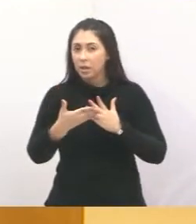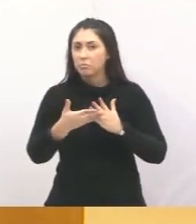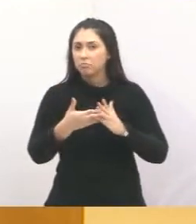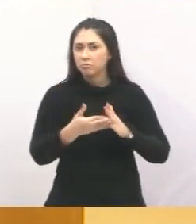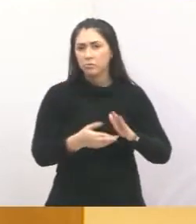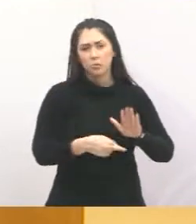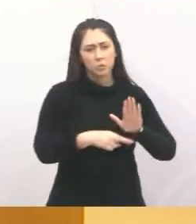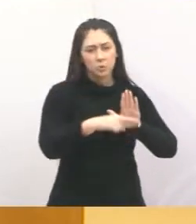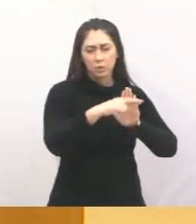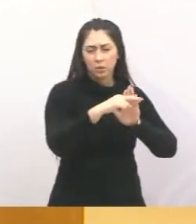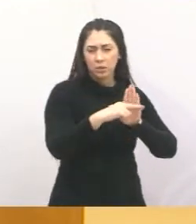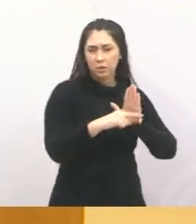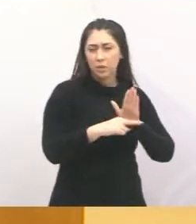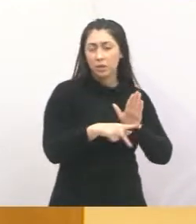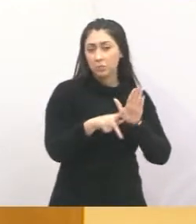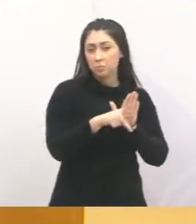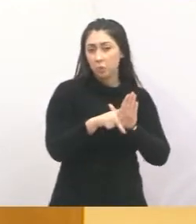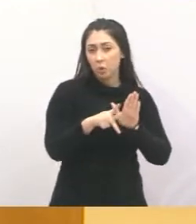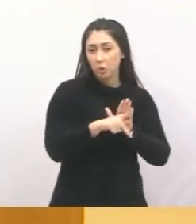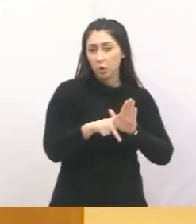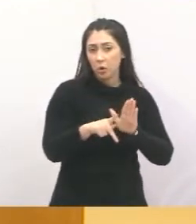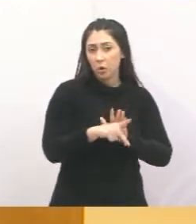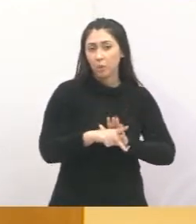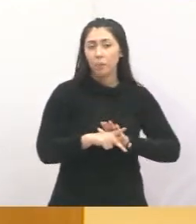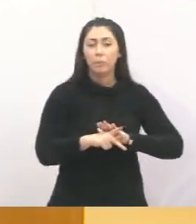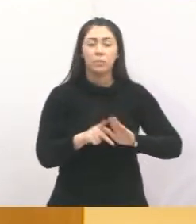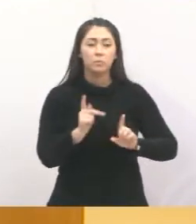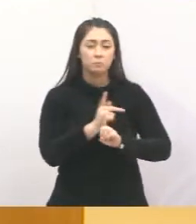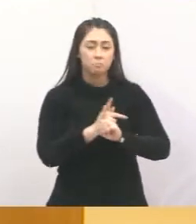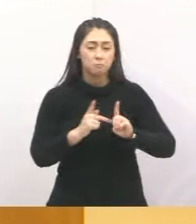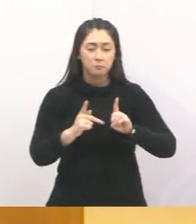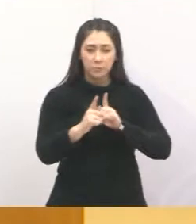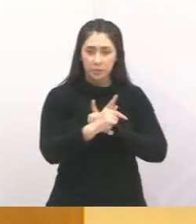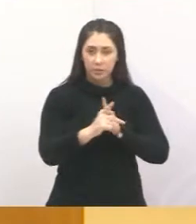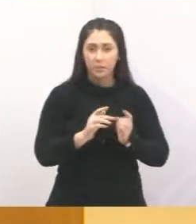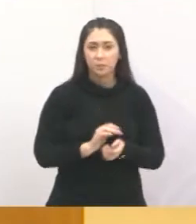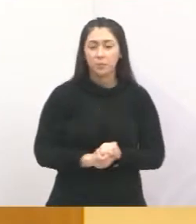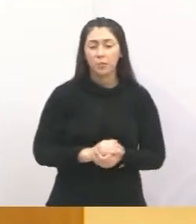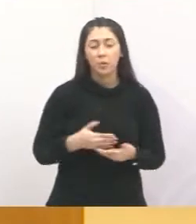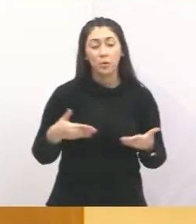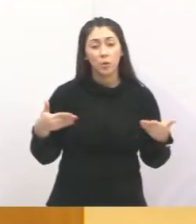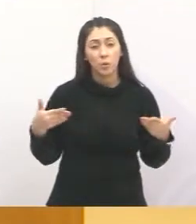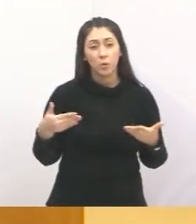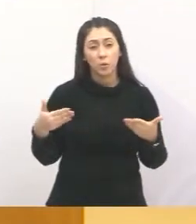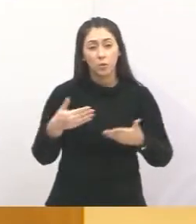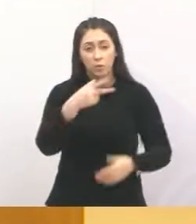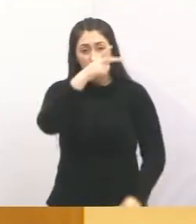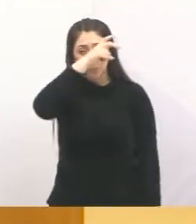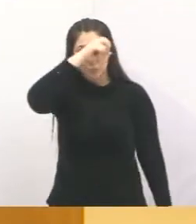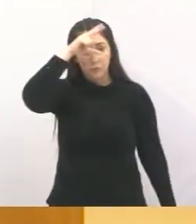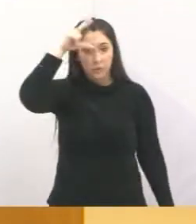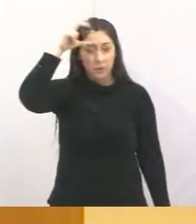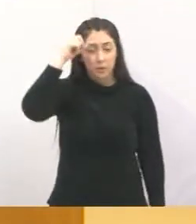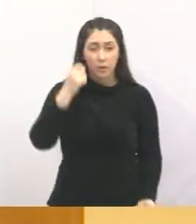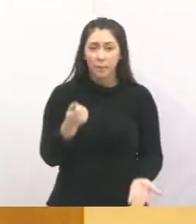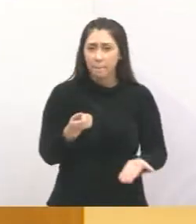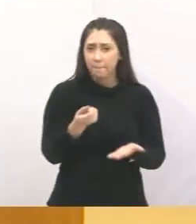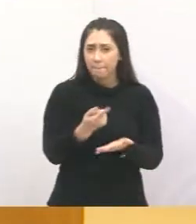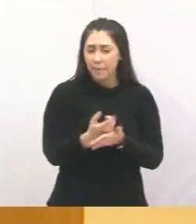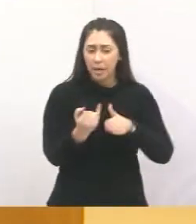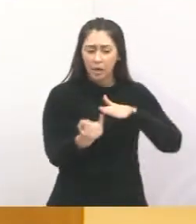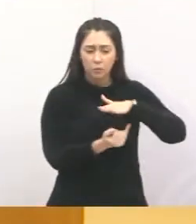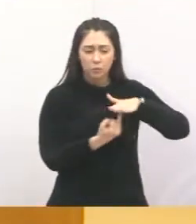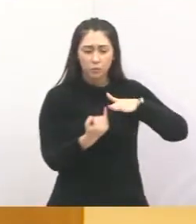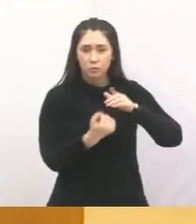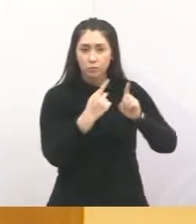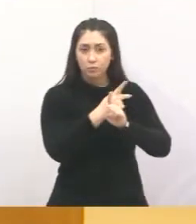de Previdência Social de seus servidores. Atualmente, a Prefeitura de Jacareí paga ao Instituto de Previdência